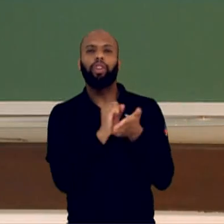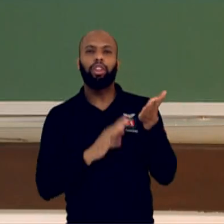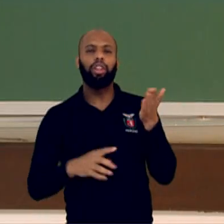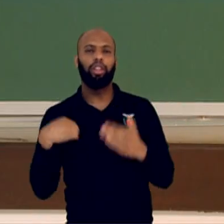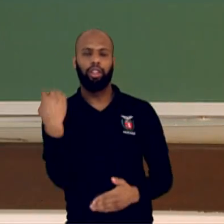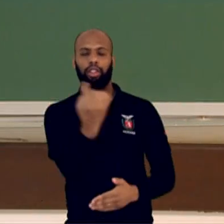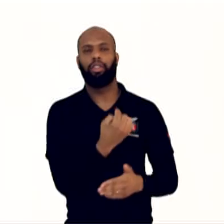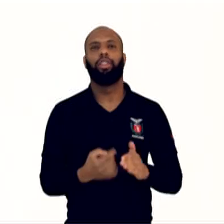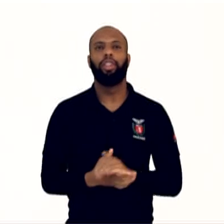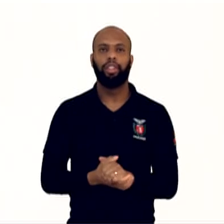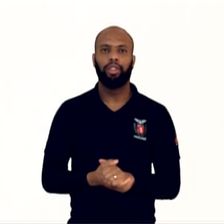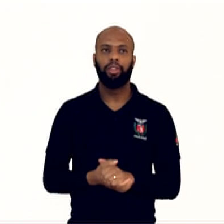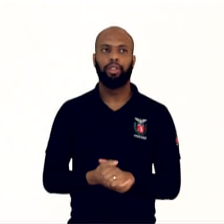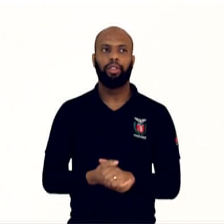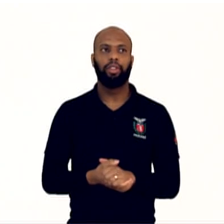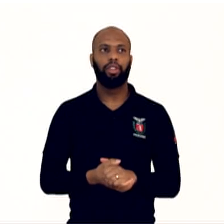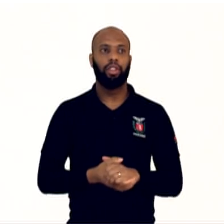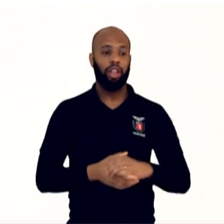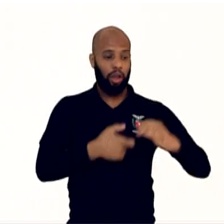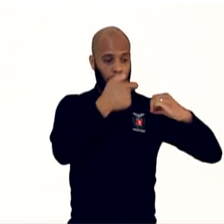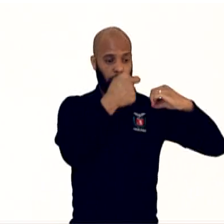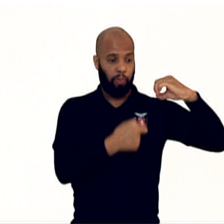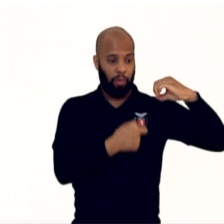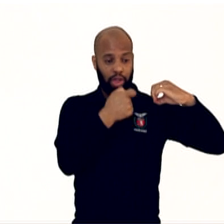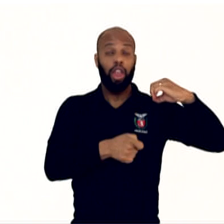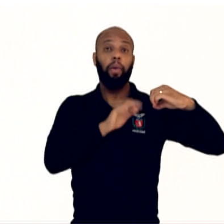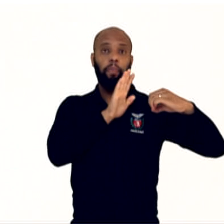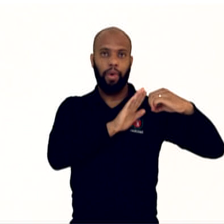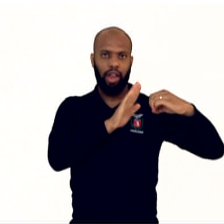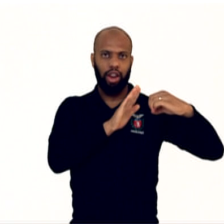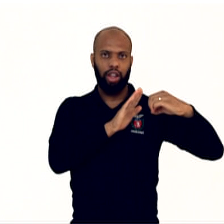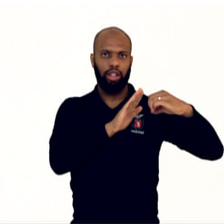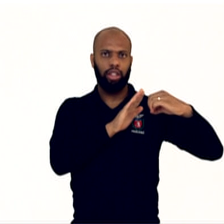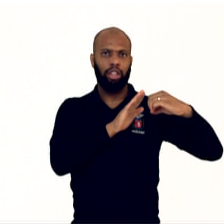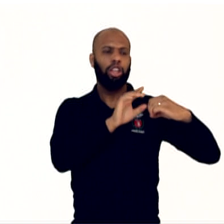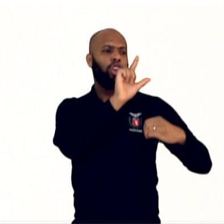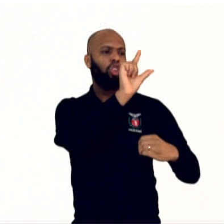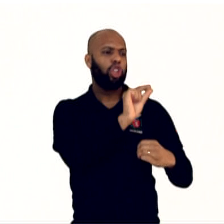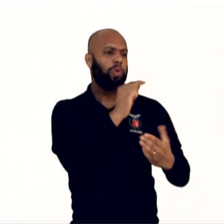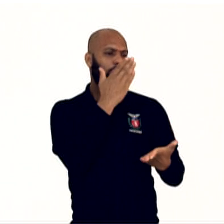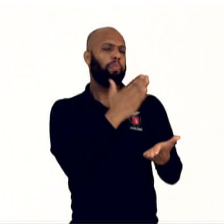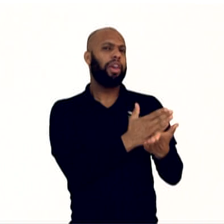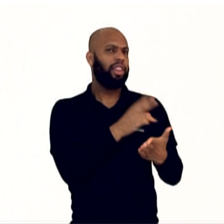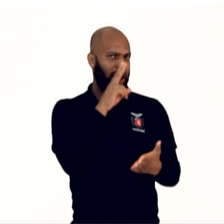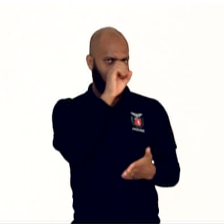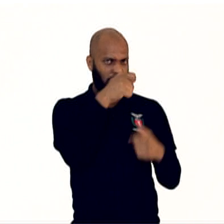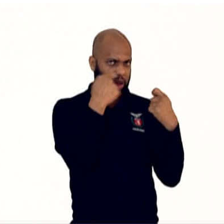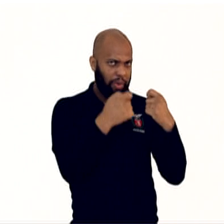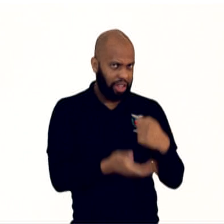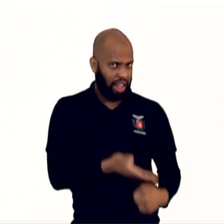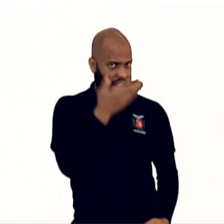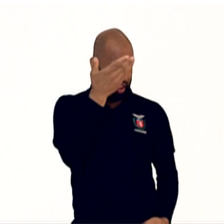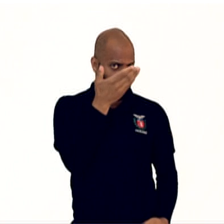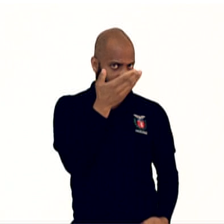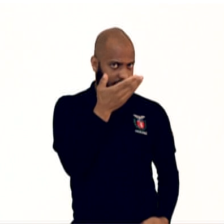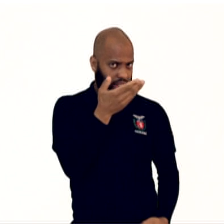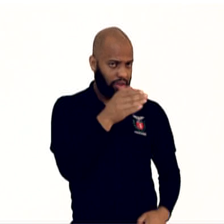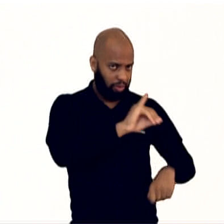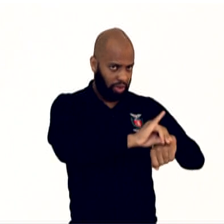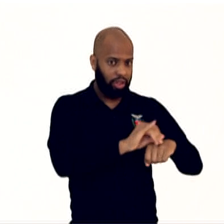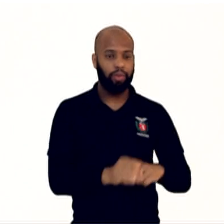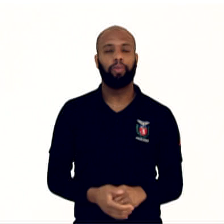Exercício pra gente. As polias fixas diminuem pela metade a força necessária para erguer objetos?